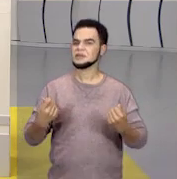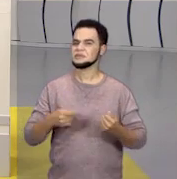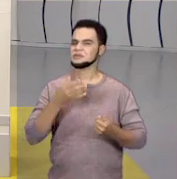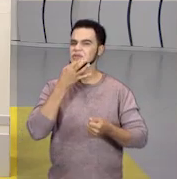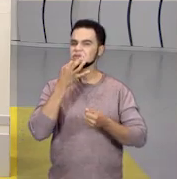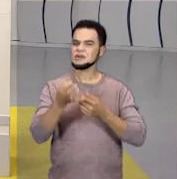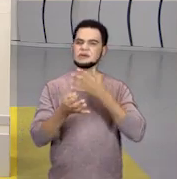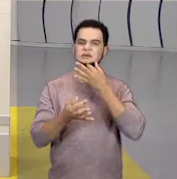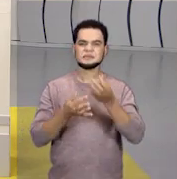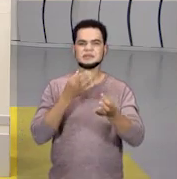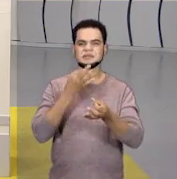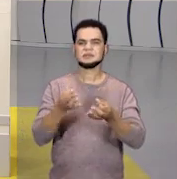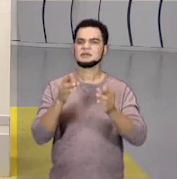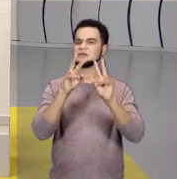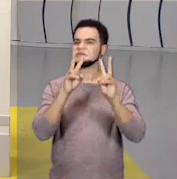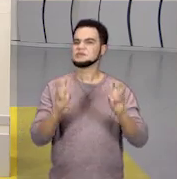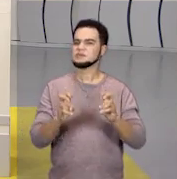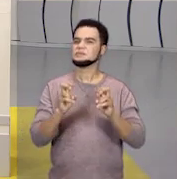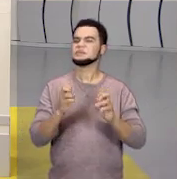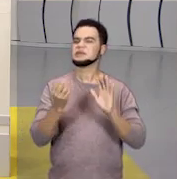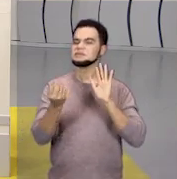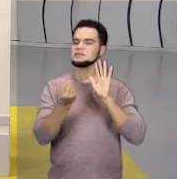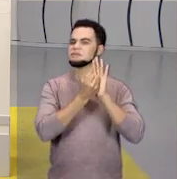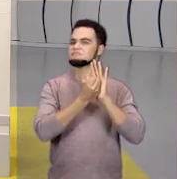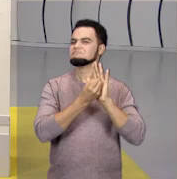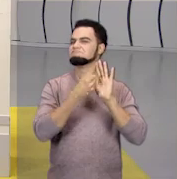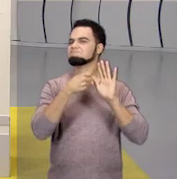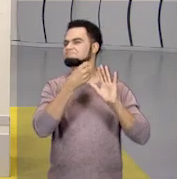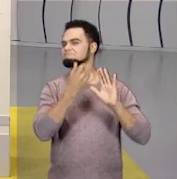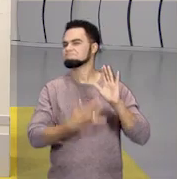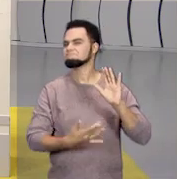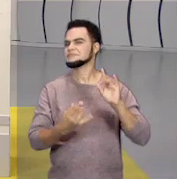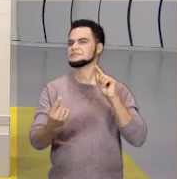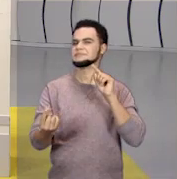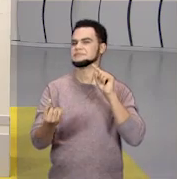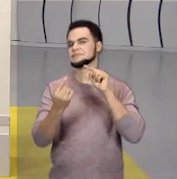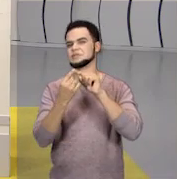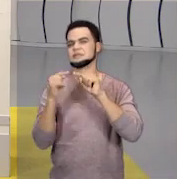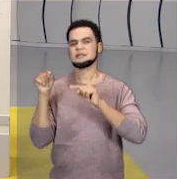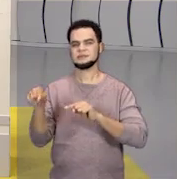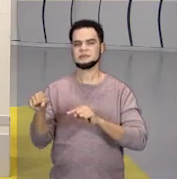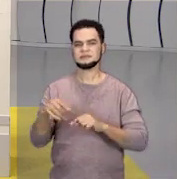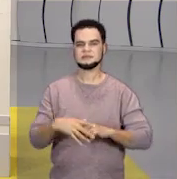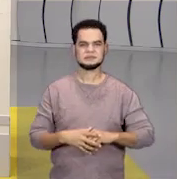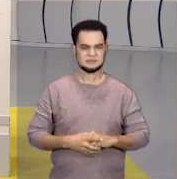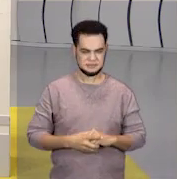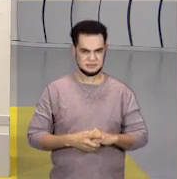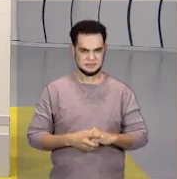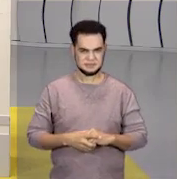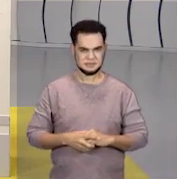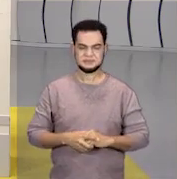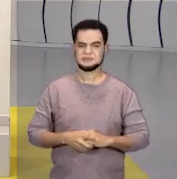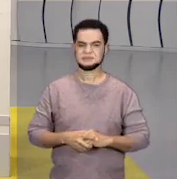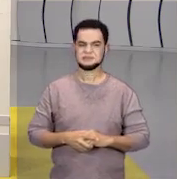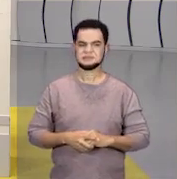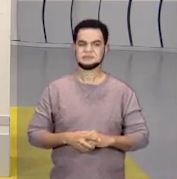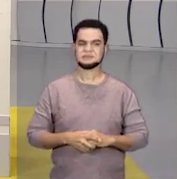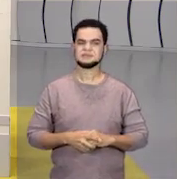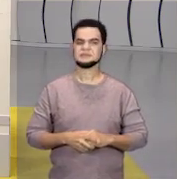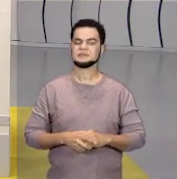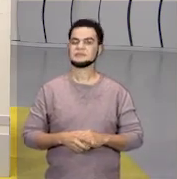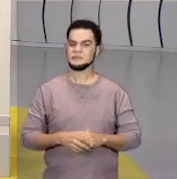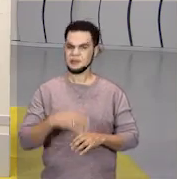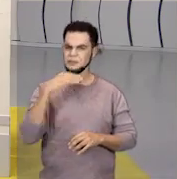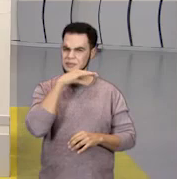o estigma associado a ele. Vejam que a gente tem, então,